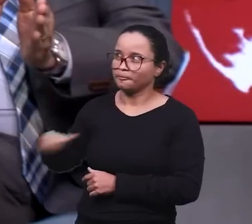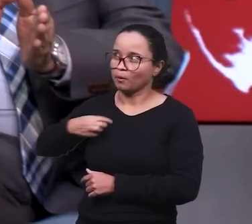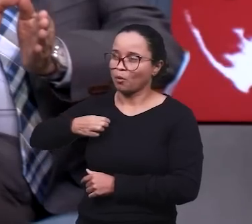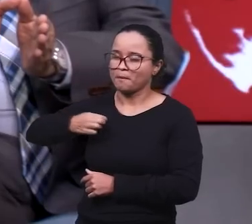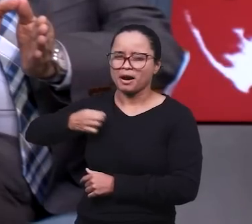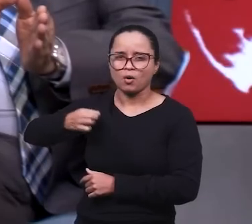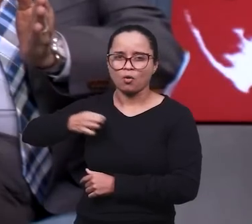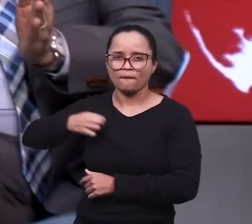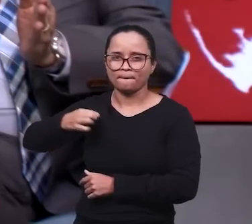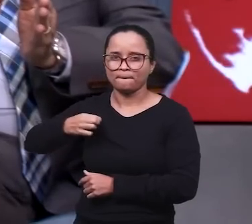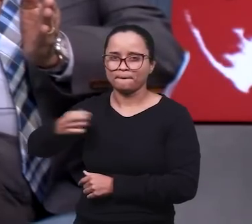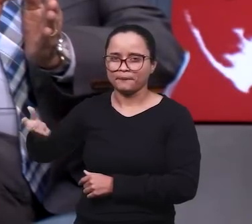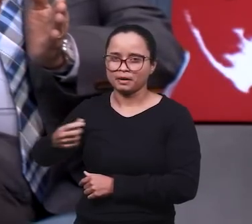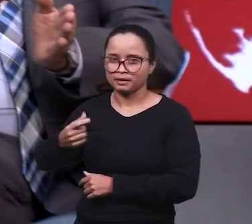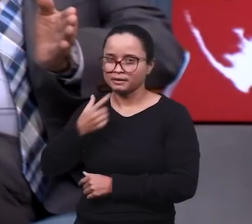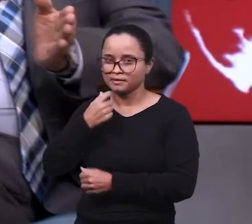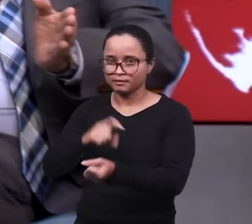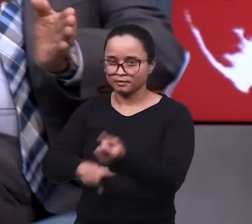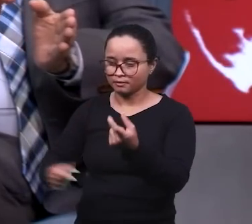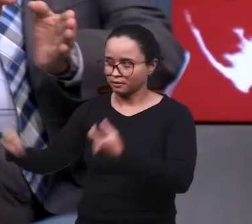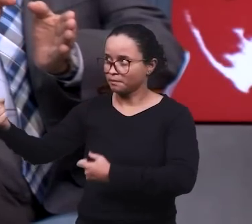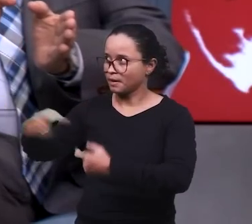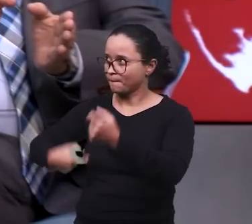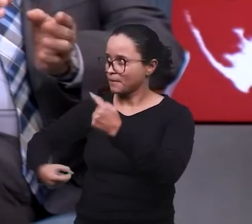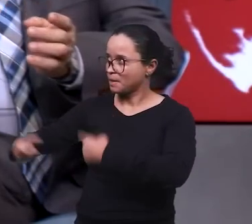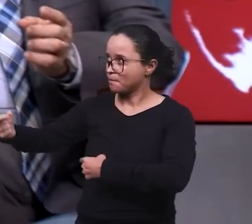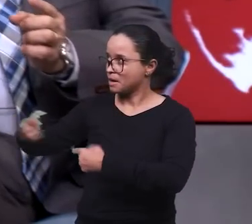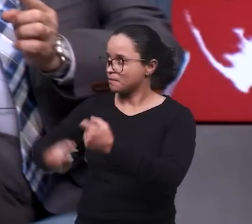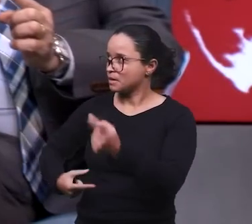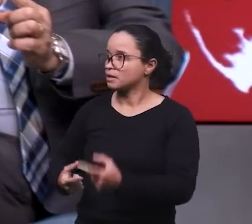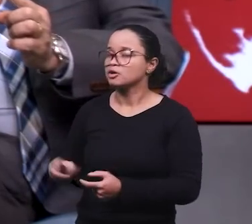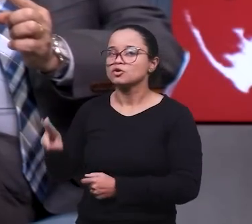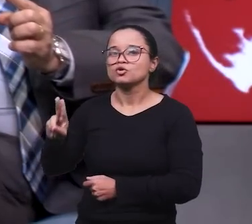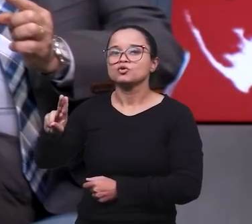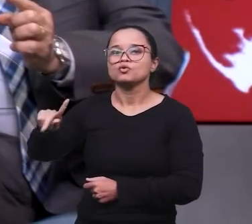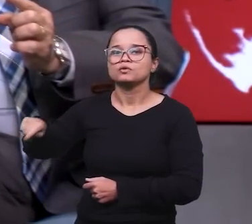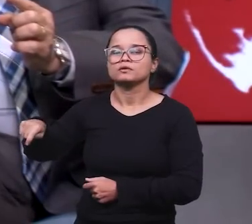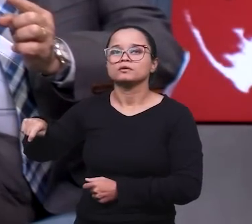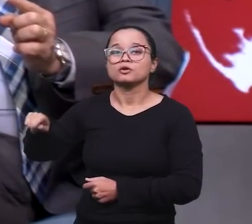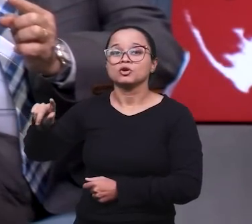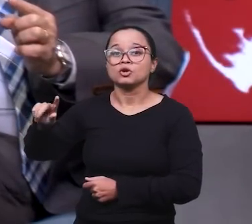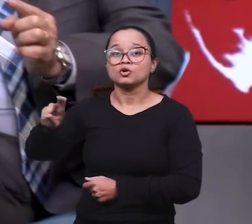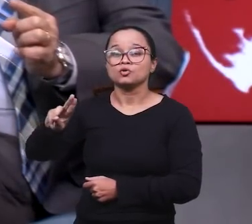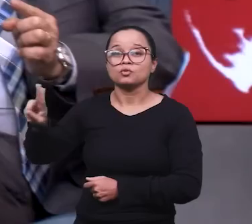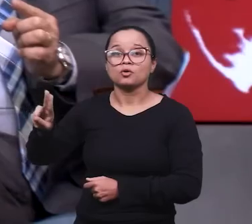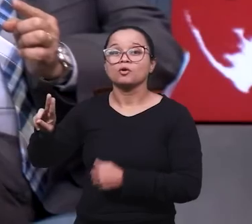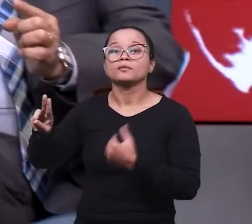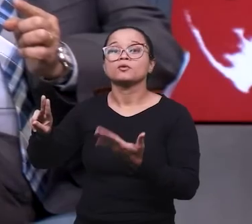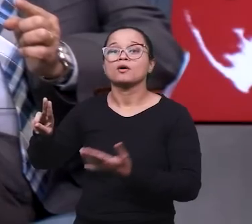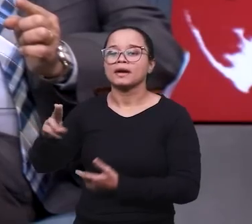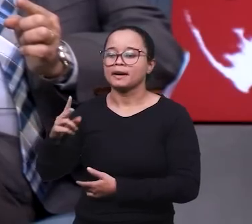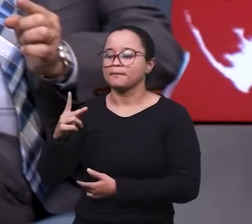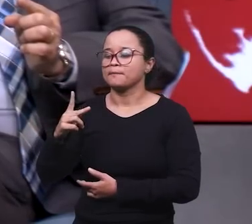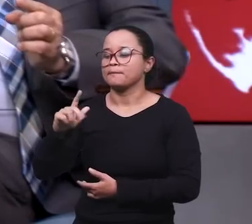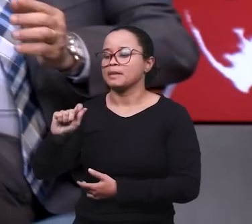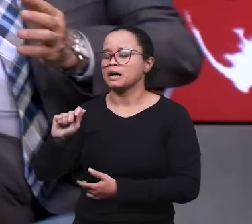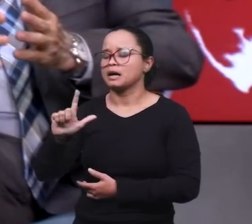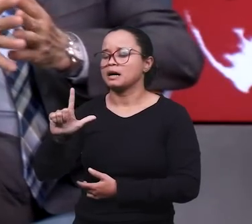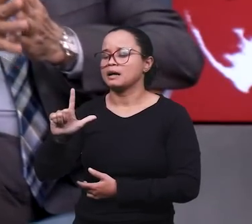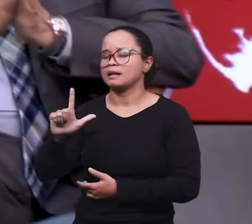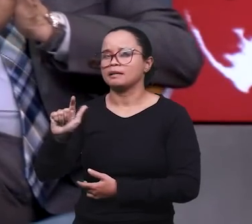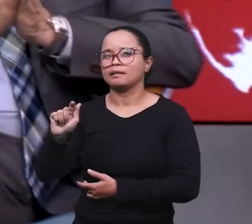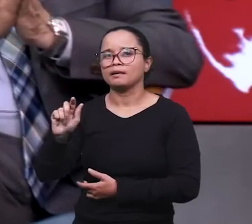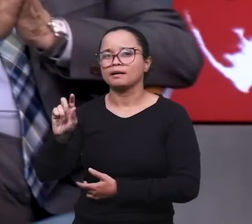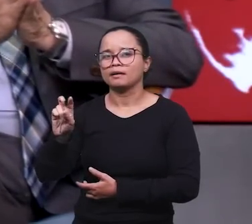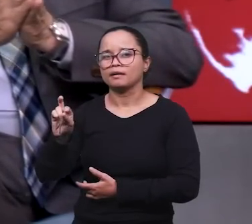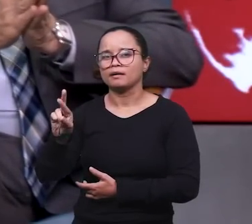uma veste salpicada de sangue, e o nome pelo qual se chama é a palavra.